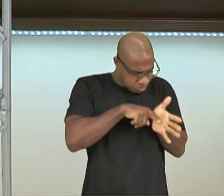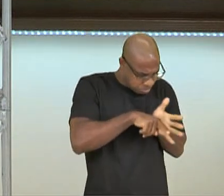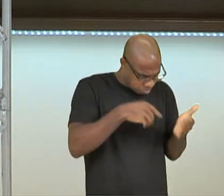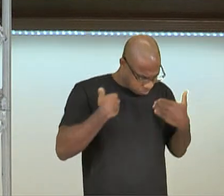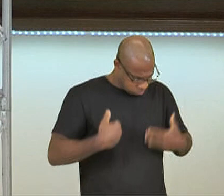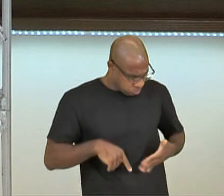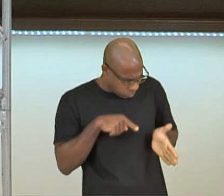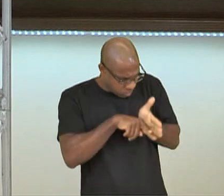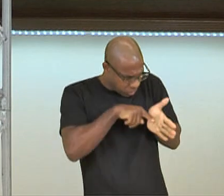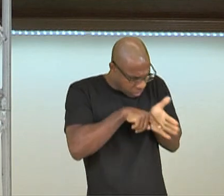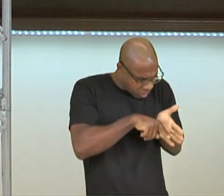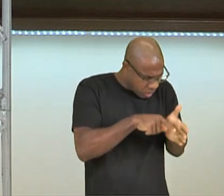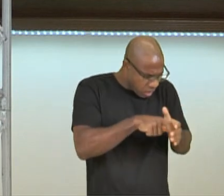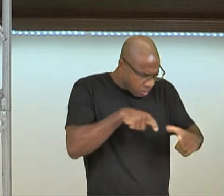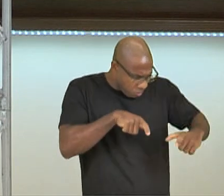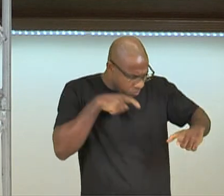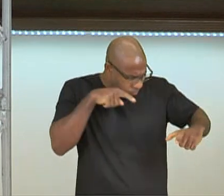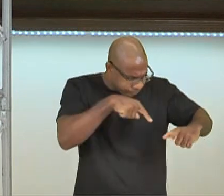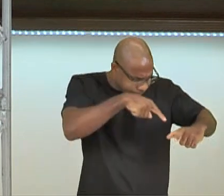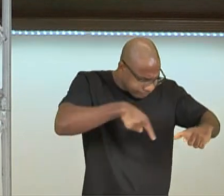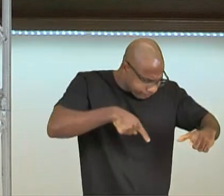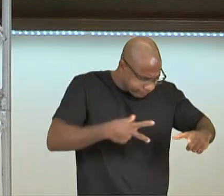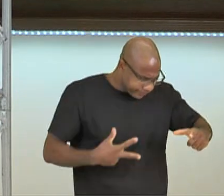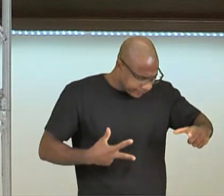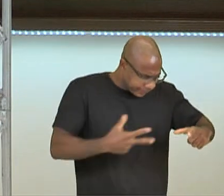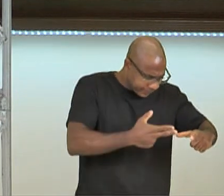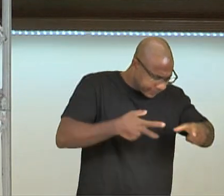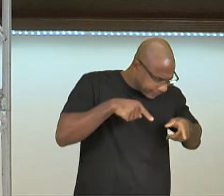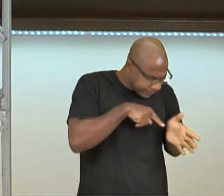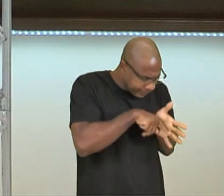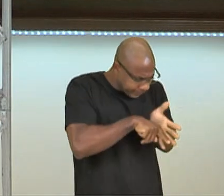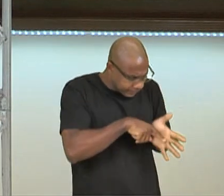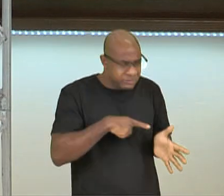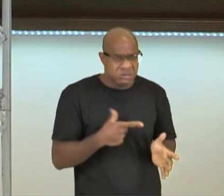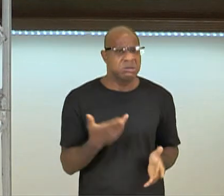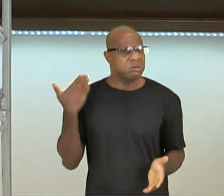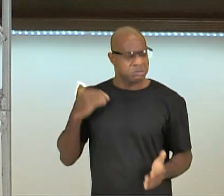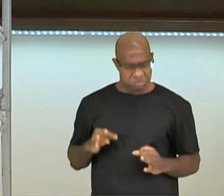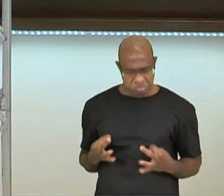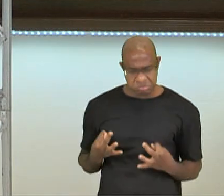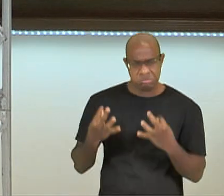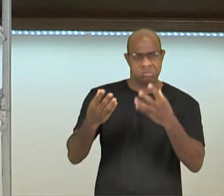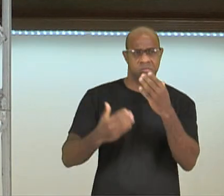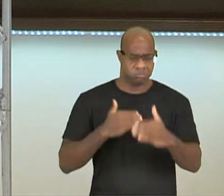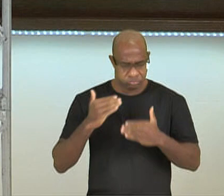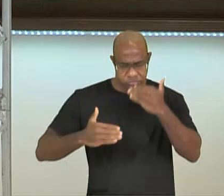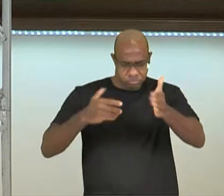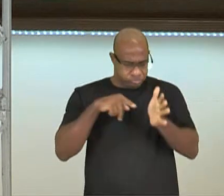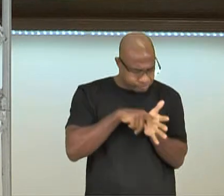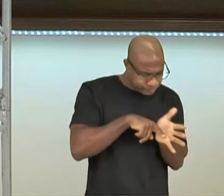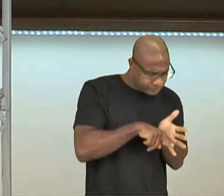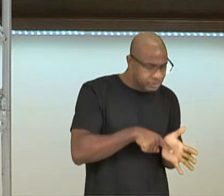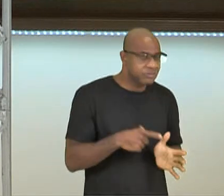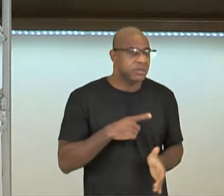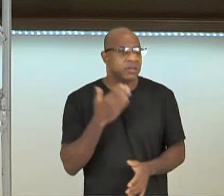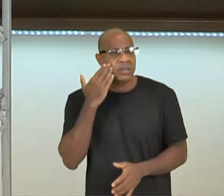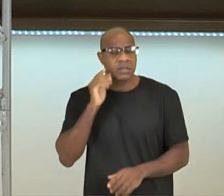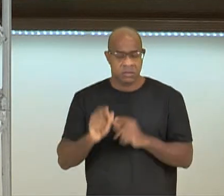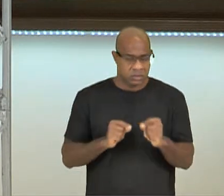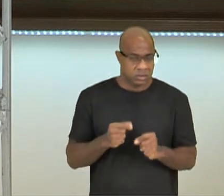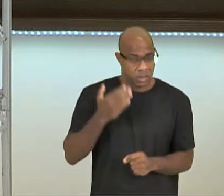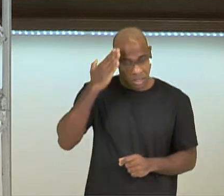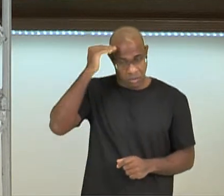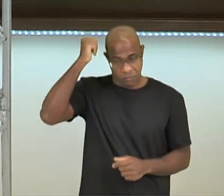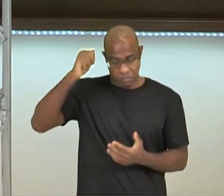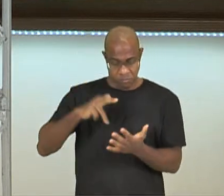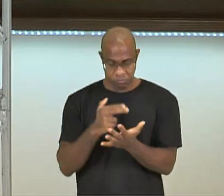humano, que o período da Renascença foi um período de diversos avanços tecnológicos e científicos, a gente vai ver que os grandes